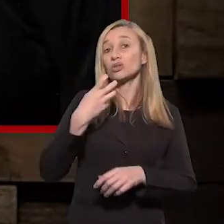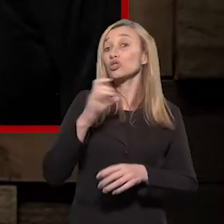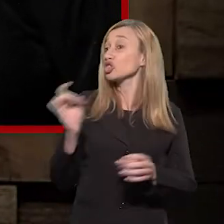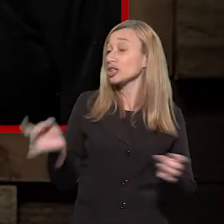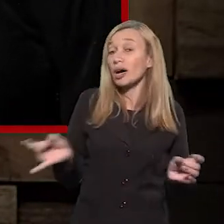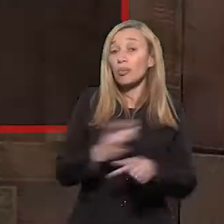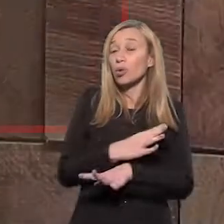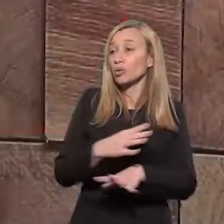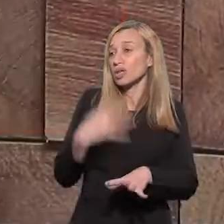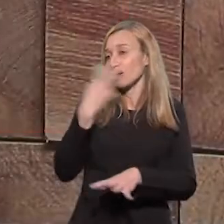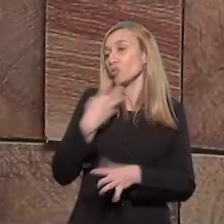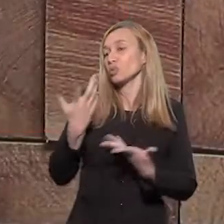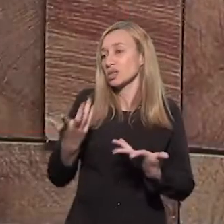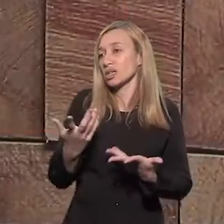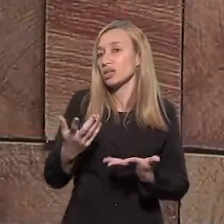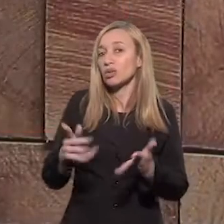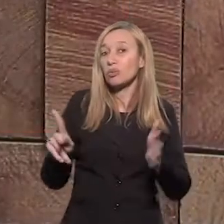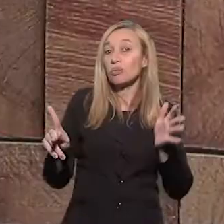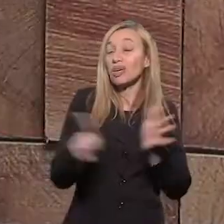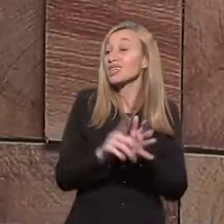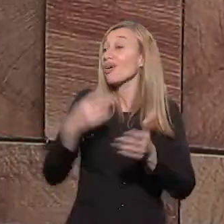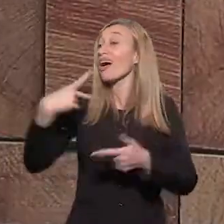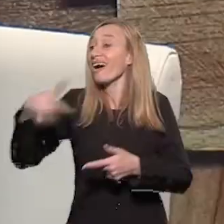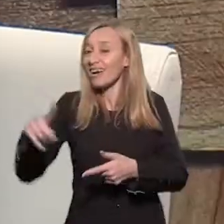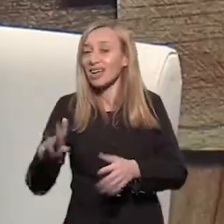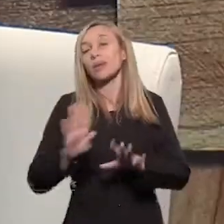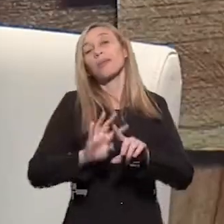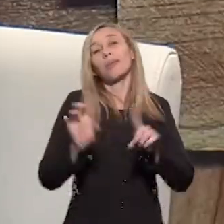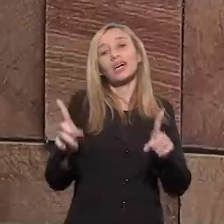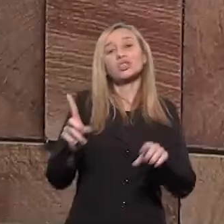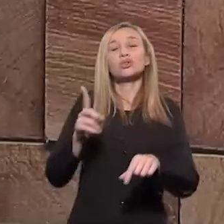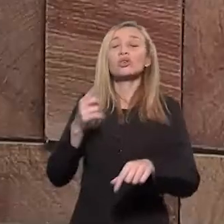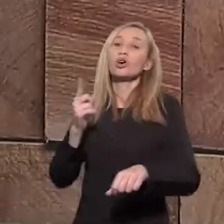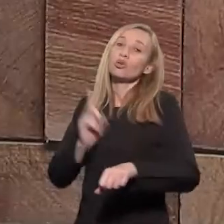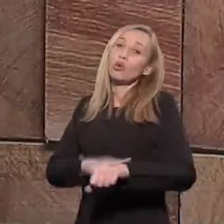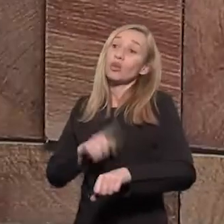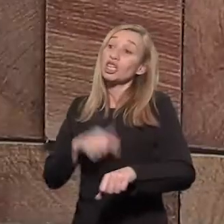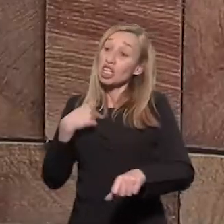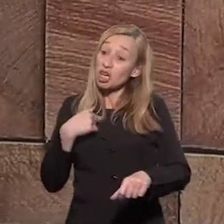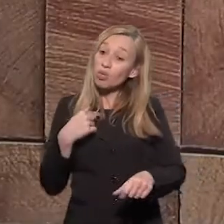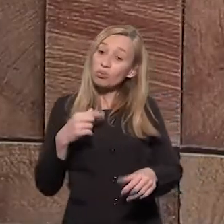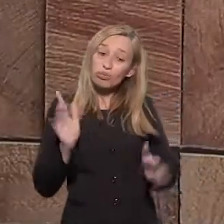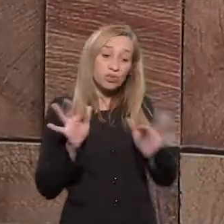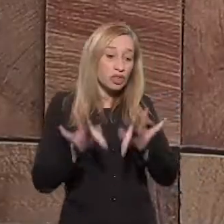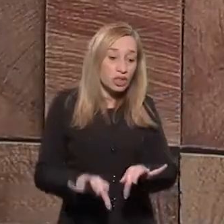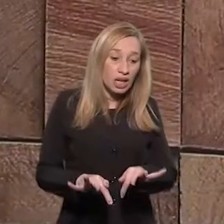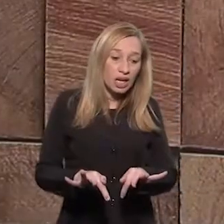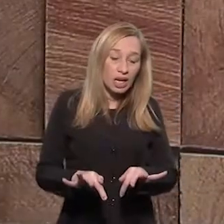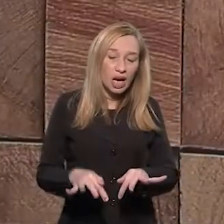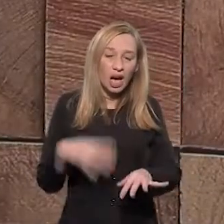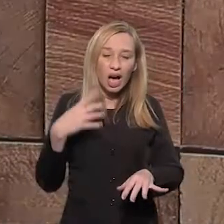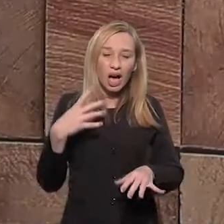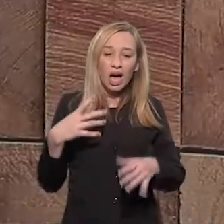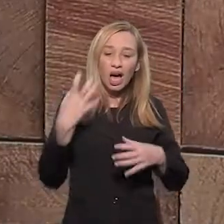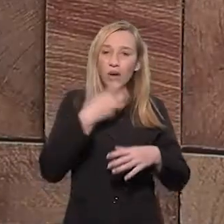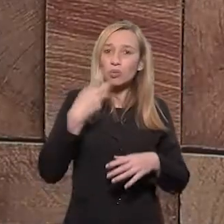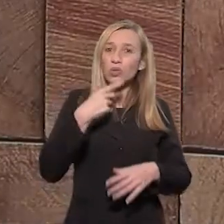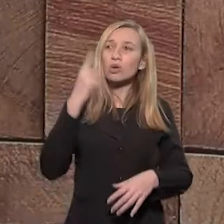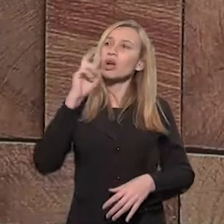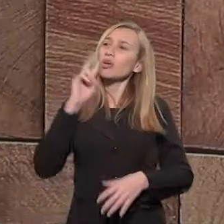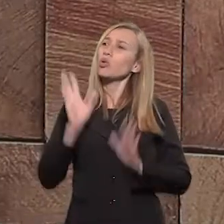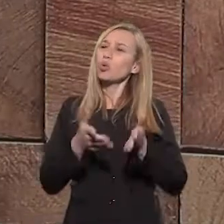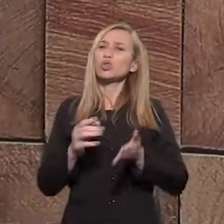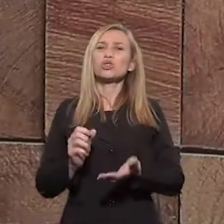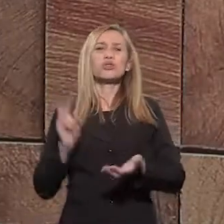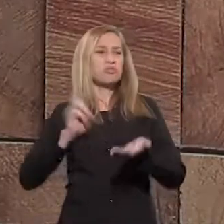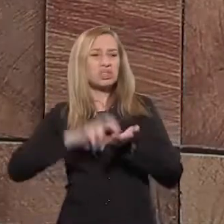música já estava pronta. Não foi assim para o Milton cantar. Você não fez para ele. Apesar de que, quando eu botei o ponto final na letra dessa música, eu me lembro como se fosse hoje. Era um